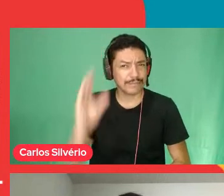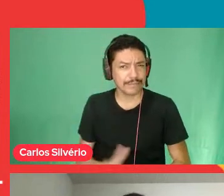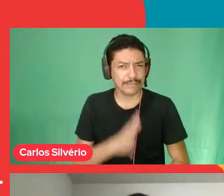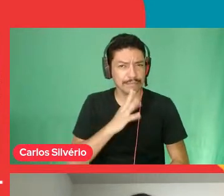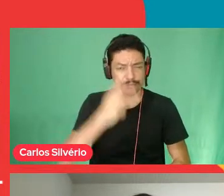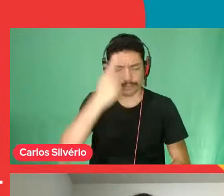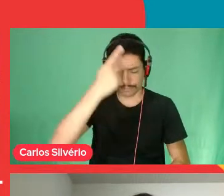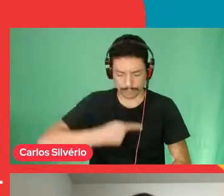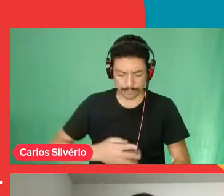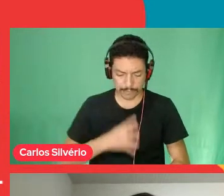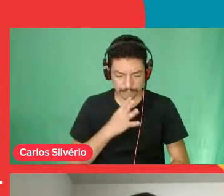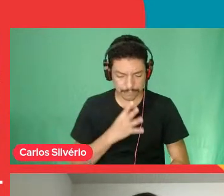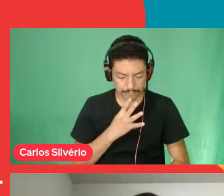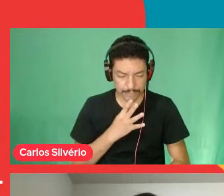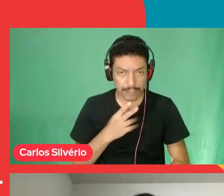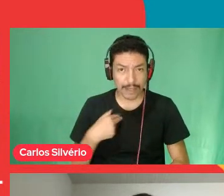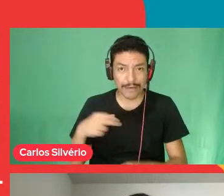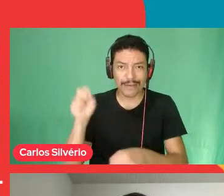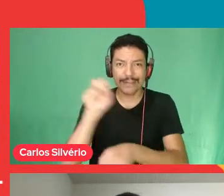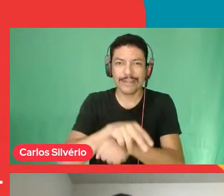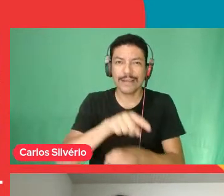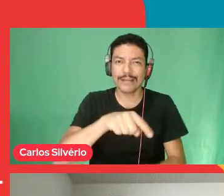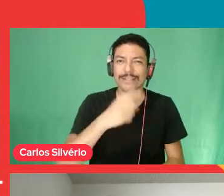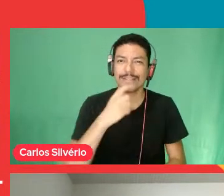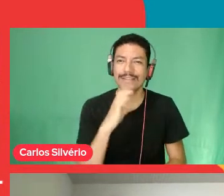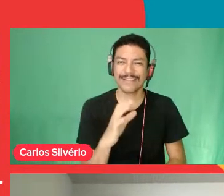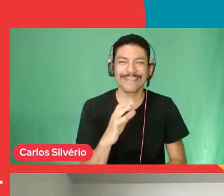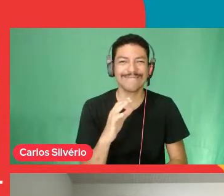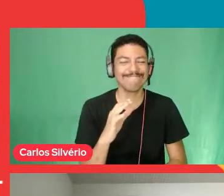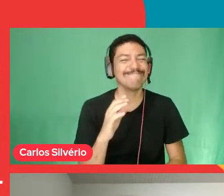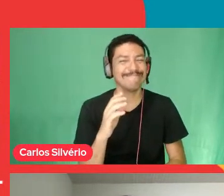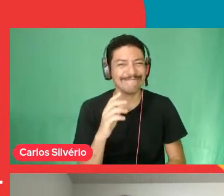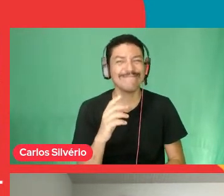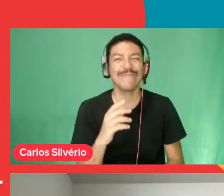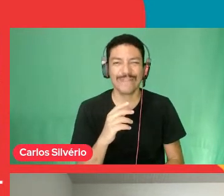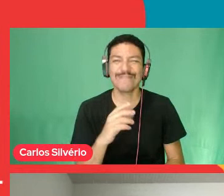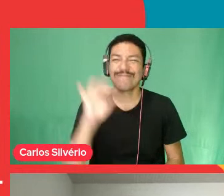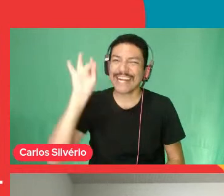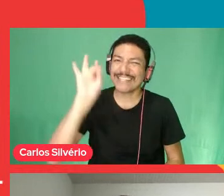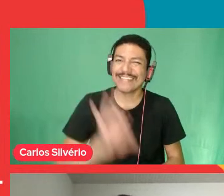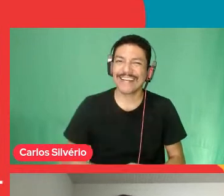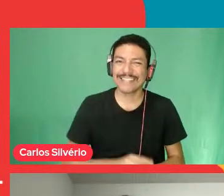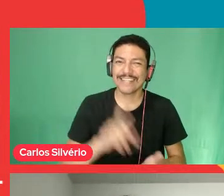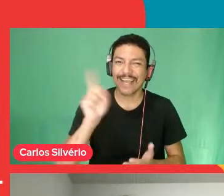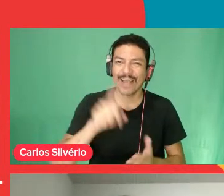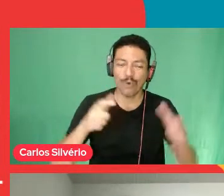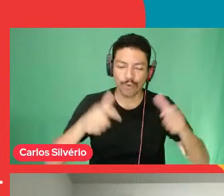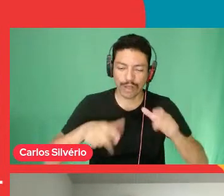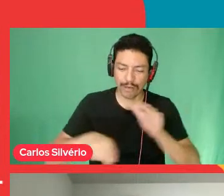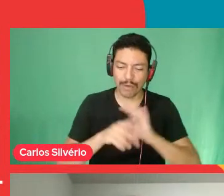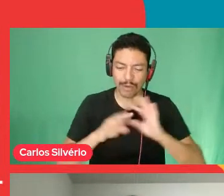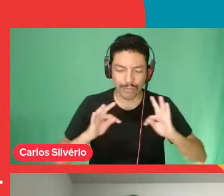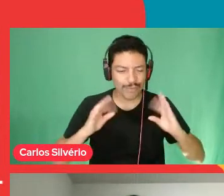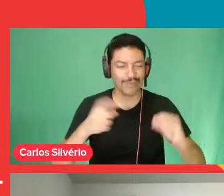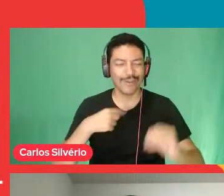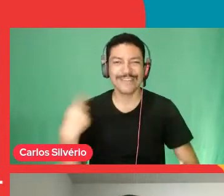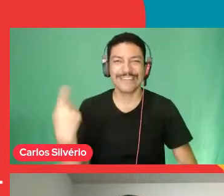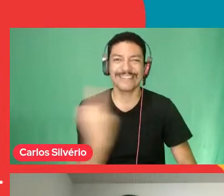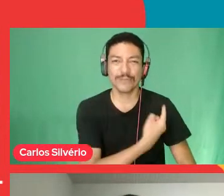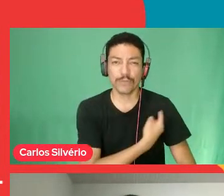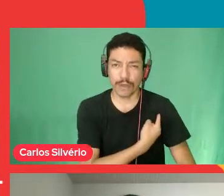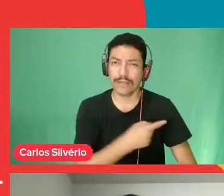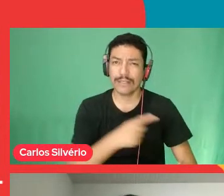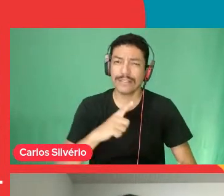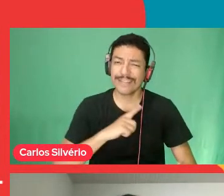também, foi ter certeza de que esse lugar também é para nós, né? Por conta desses acolhimentos todos que a gente